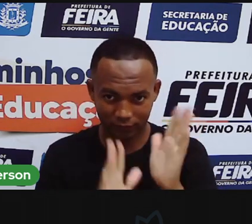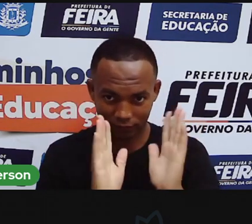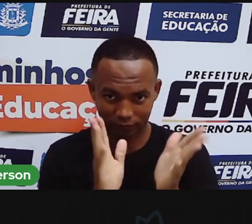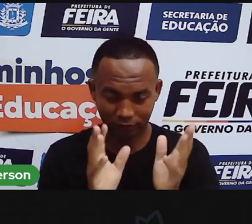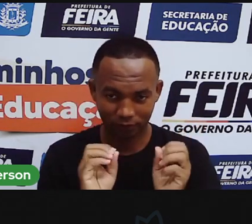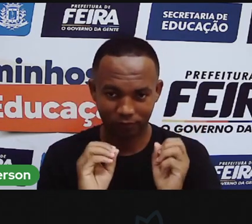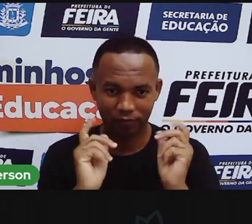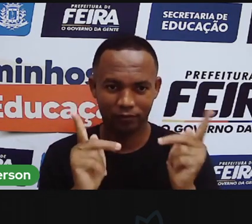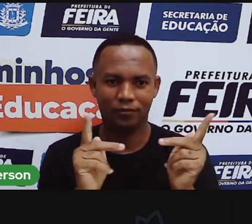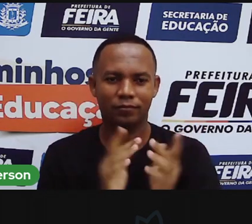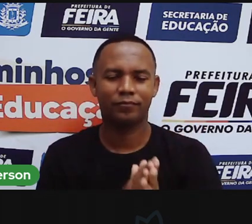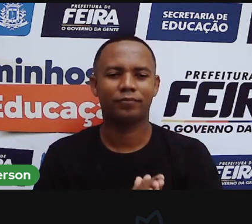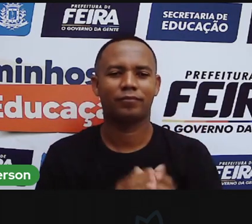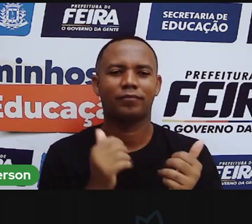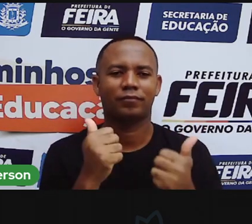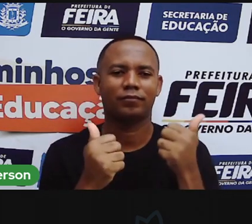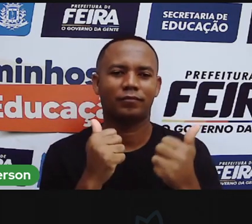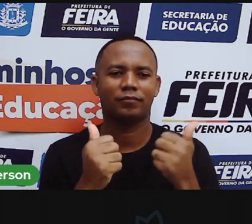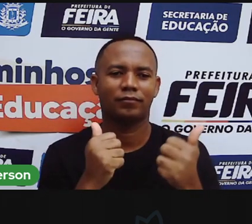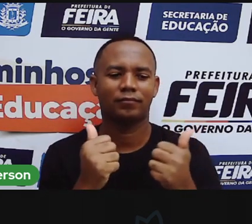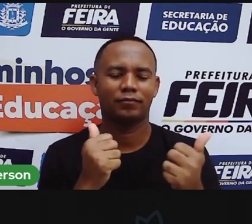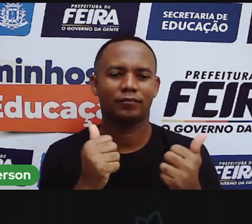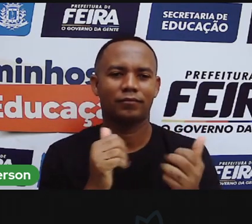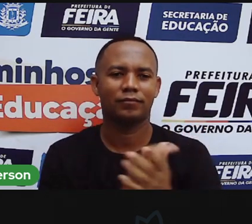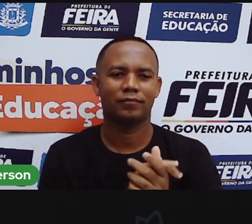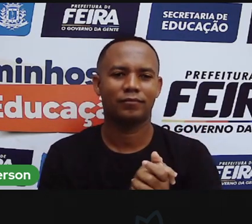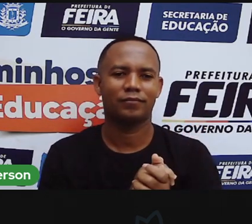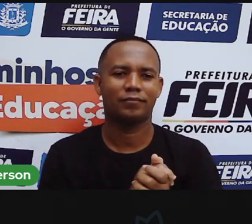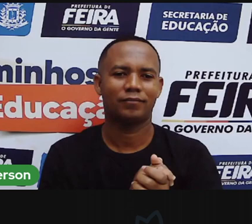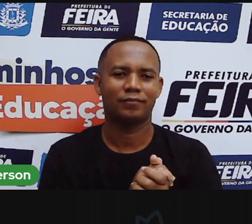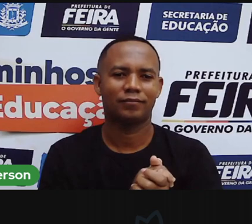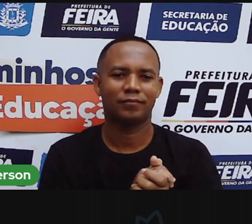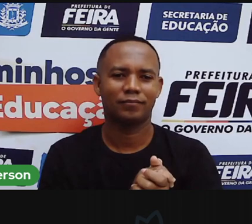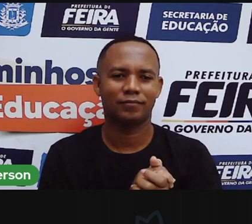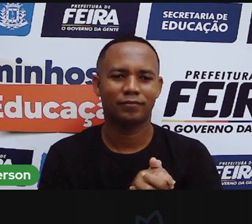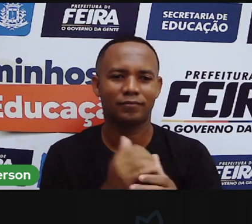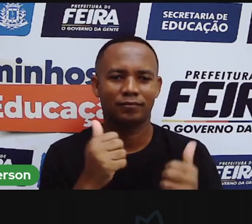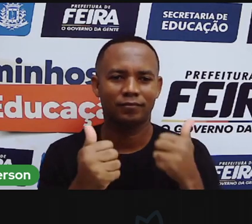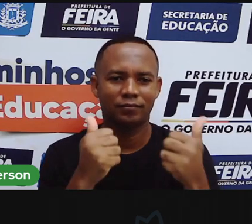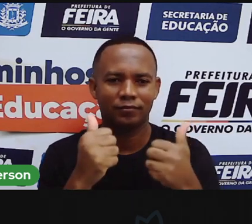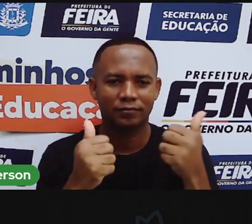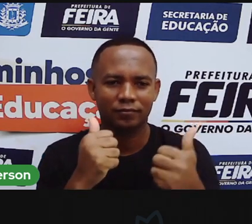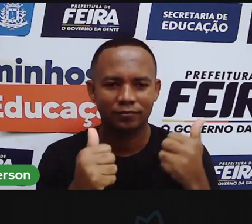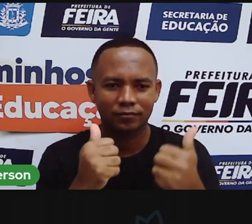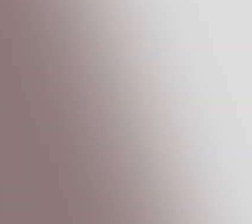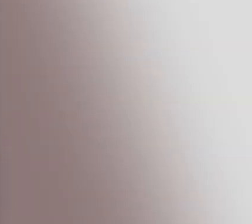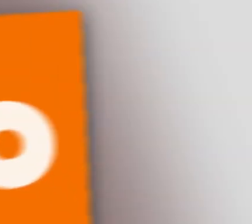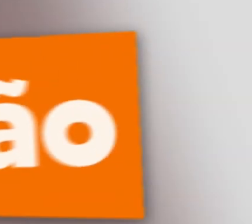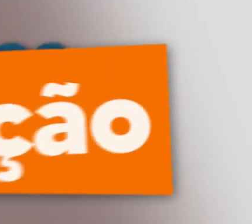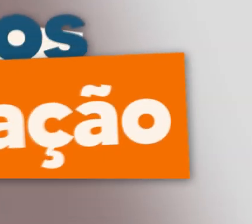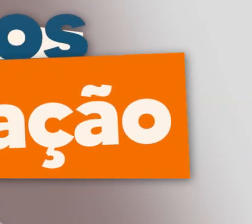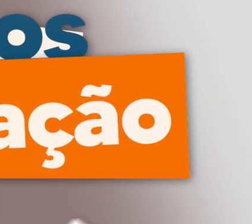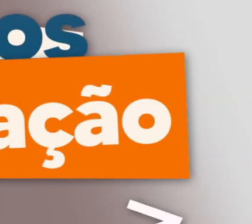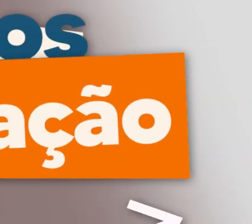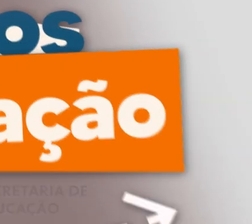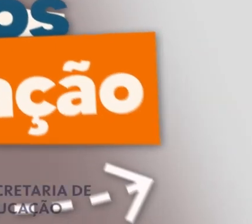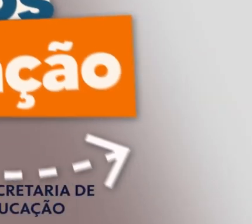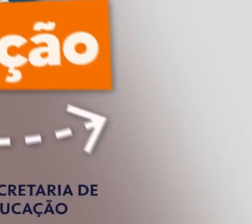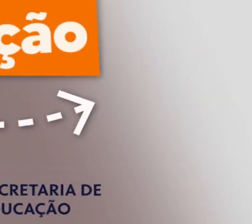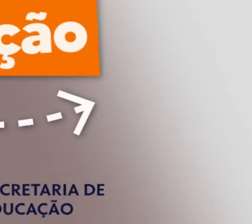aonde? Lá no Instagram da Seduc, que é para ver vocês. Beijo, beijo, beijo. Até a próxima.